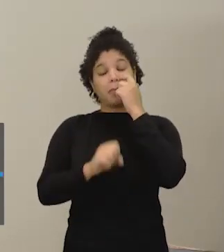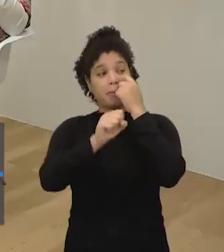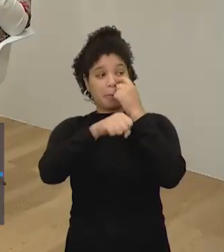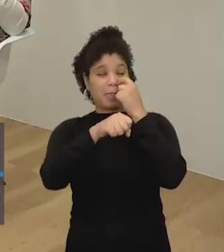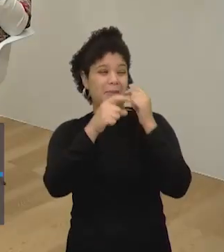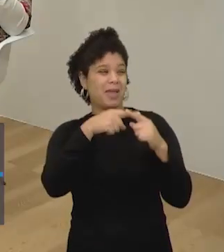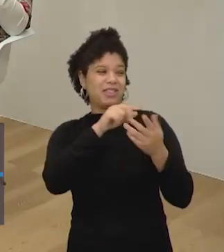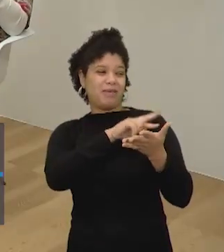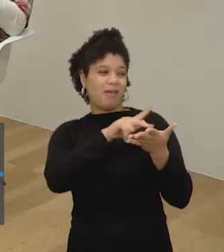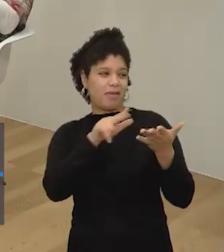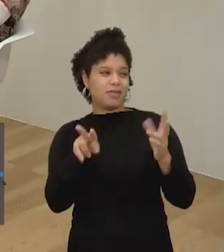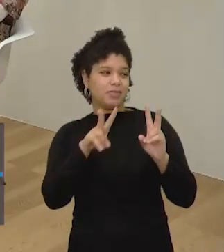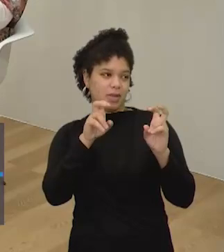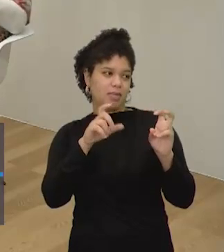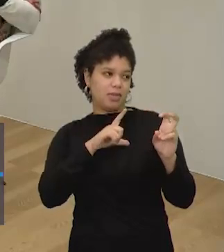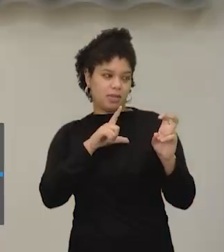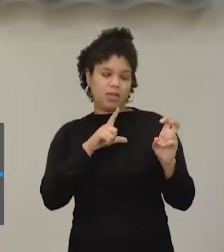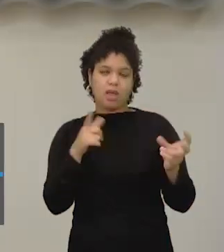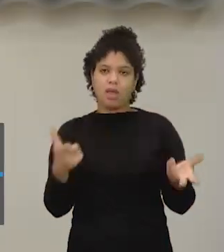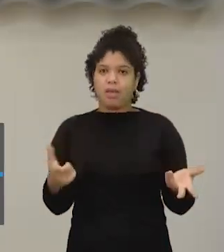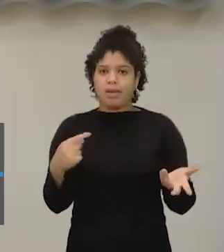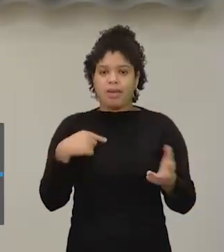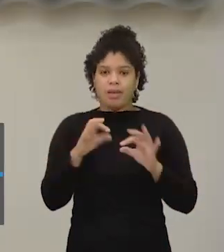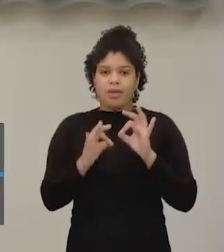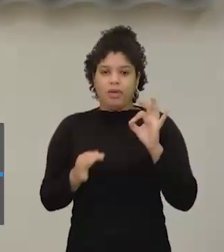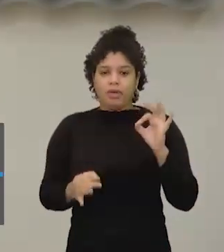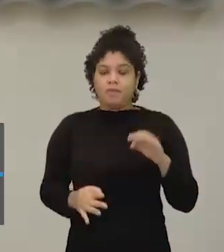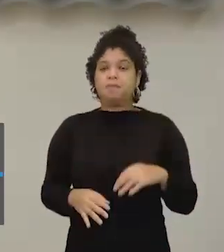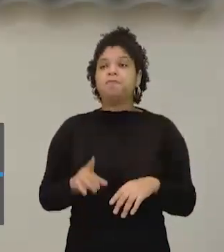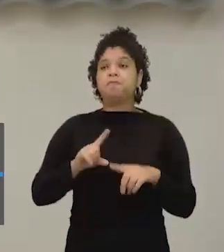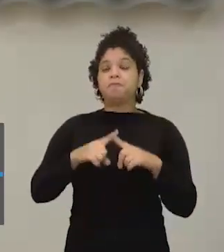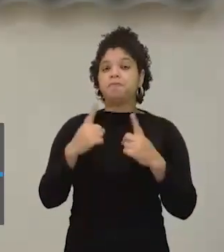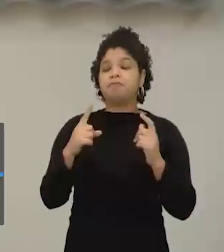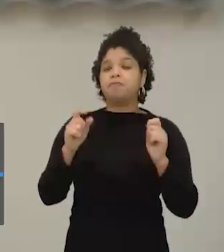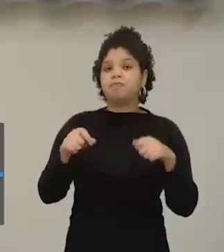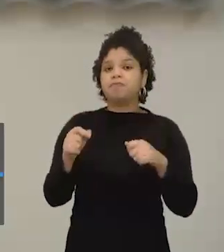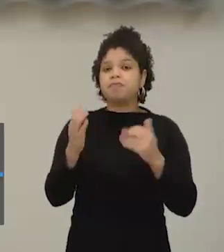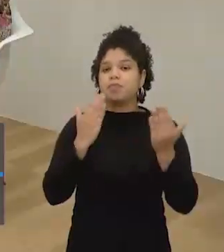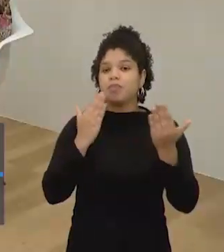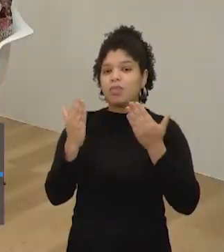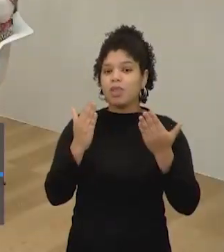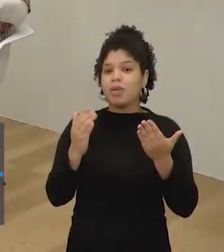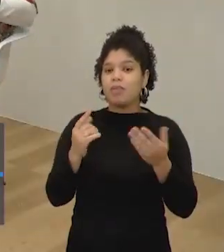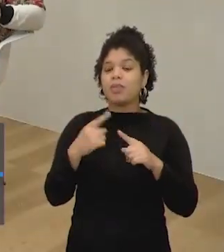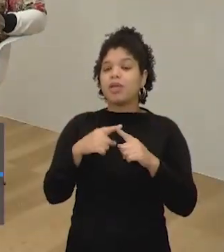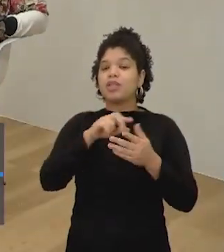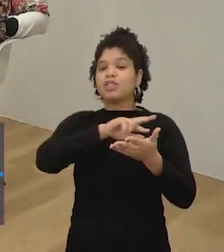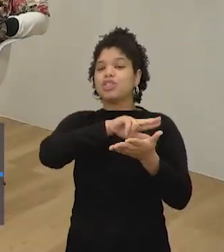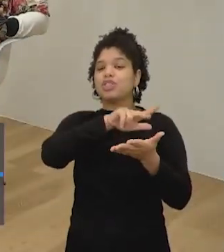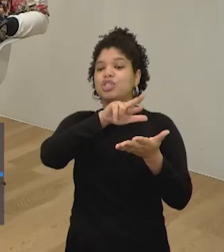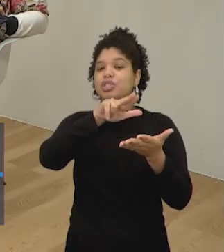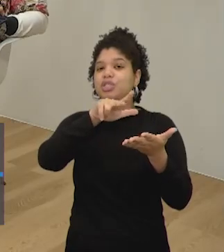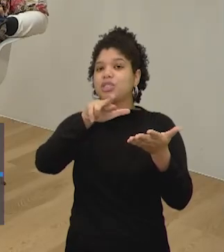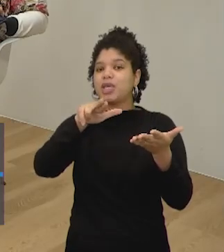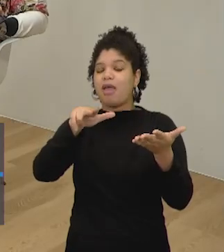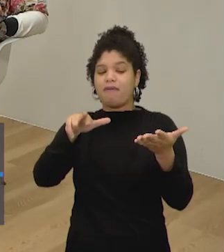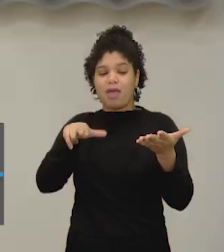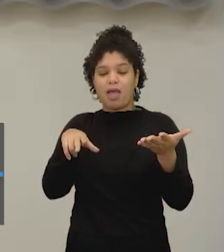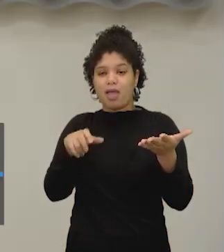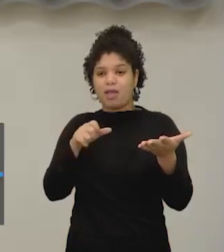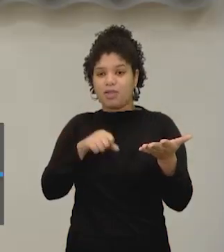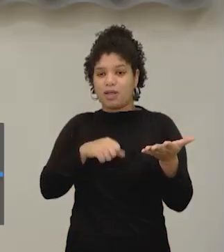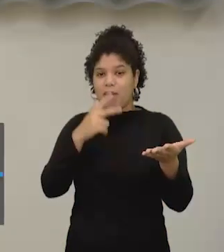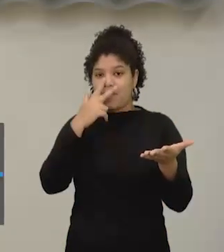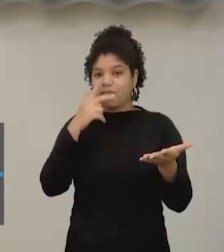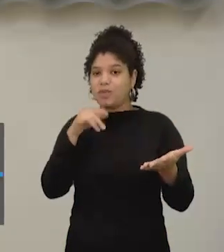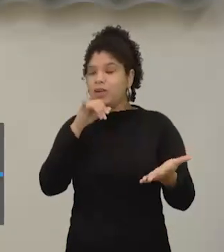por exemplo, se fosse fazer uma comparação, a quantidade de modalidades que a gente tem nas artes visuais seria como se fosse a quantidade